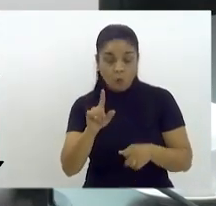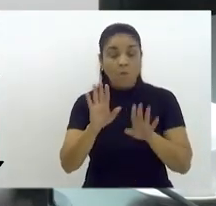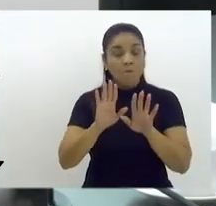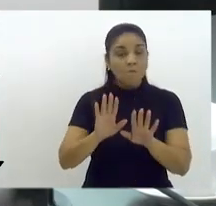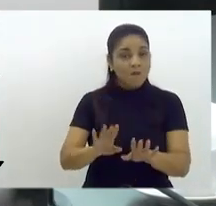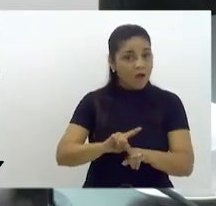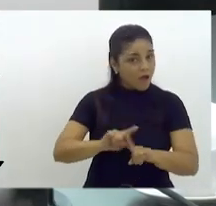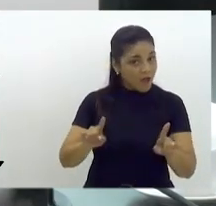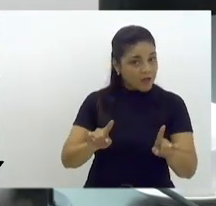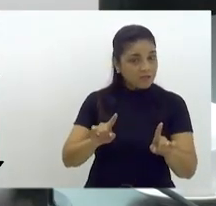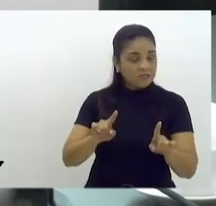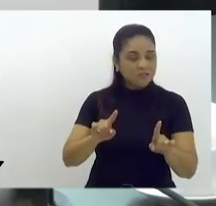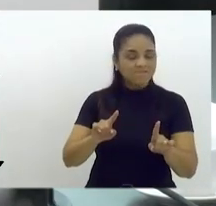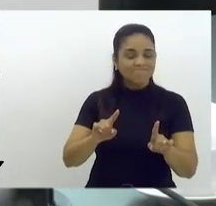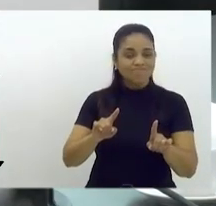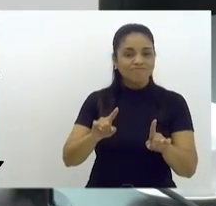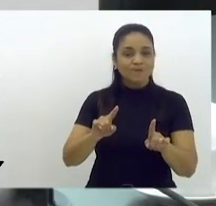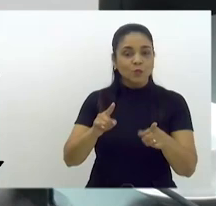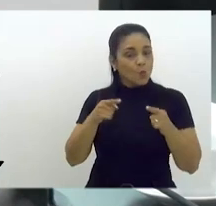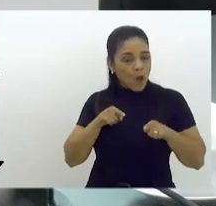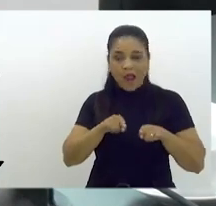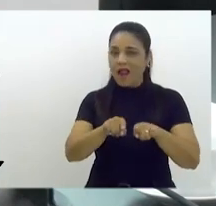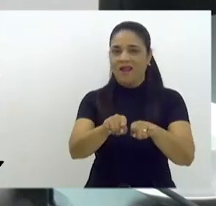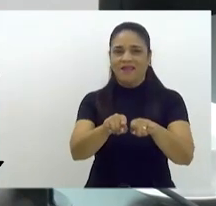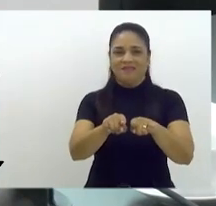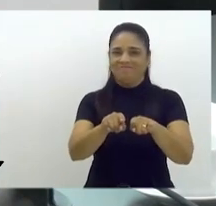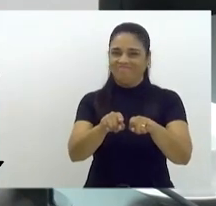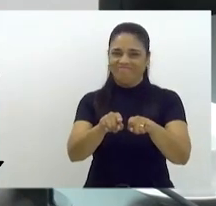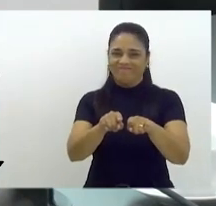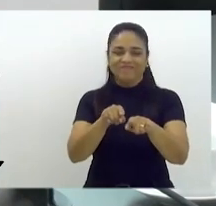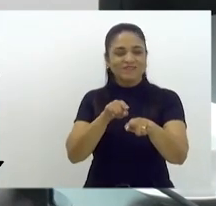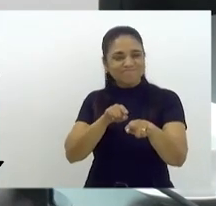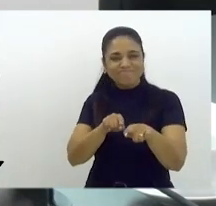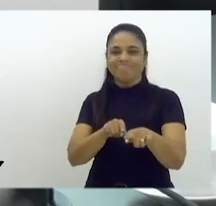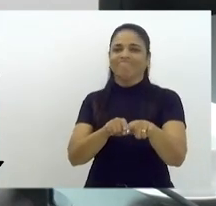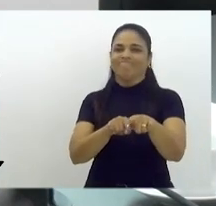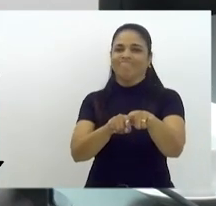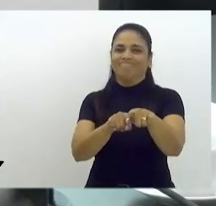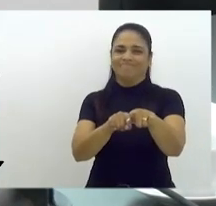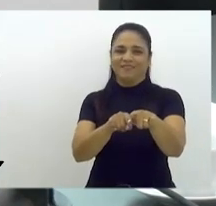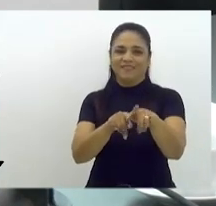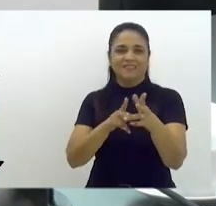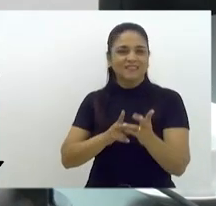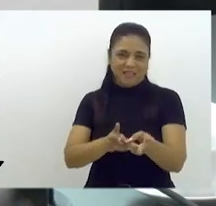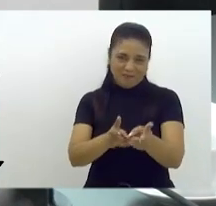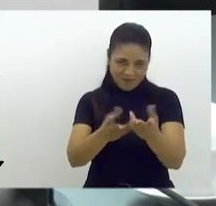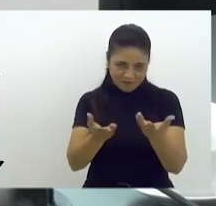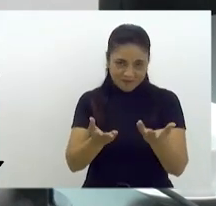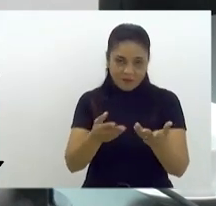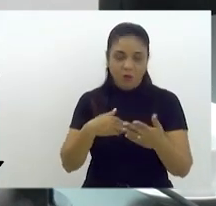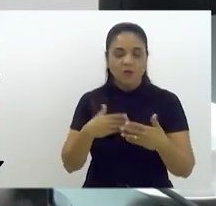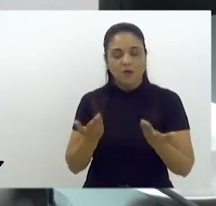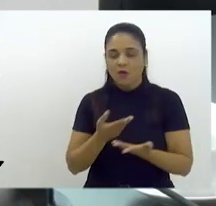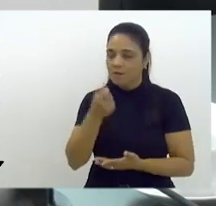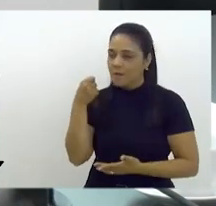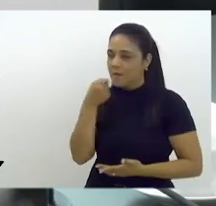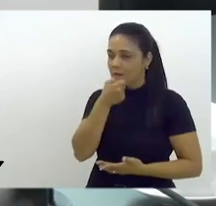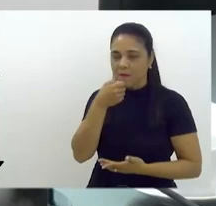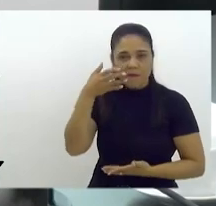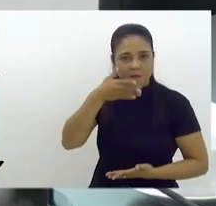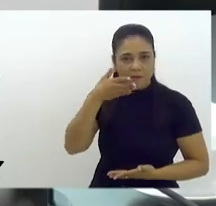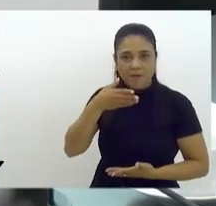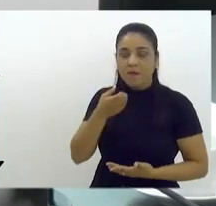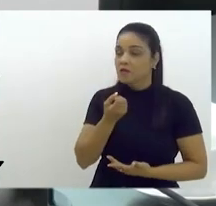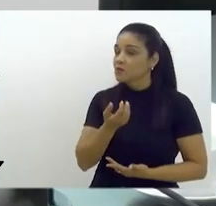são em tempo real como poderia ser né então passar sua palavra e depois a gente abre aí para as perguntas doutora